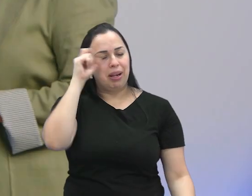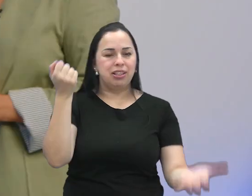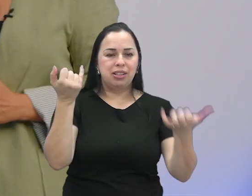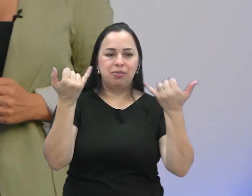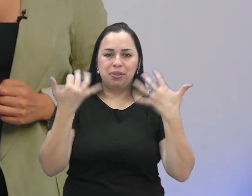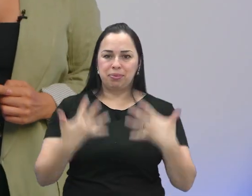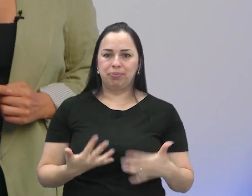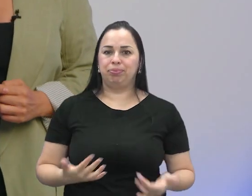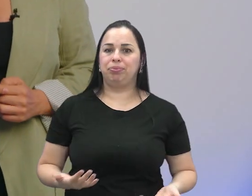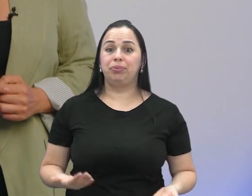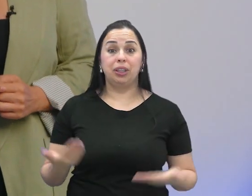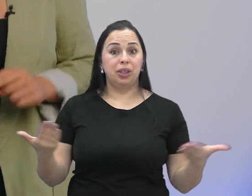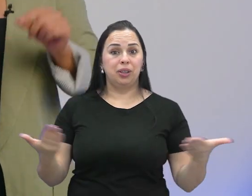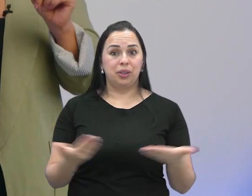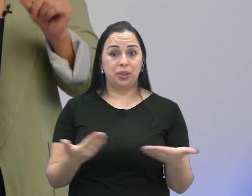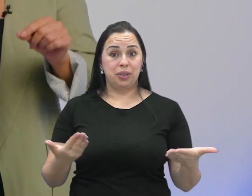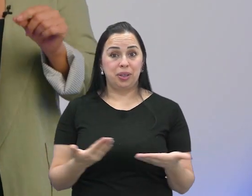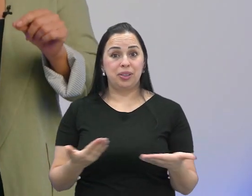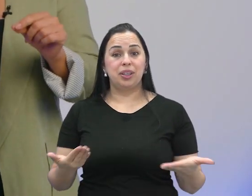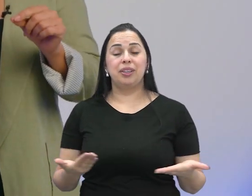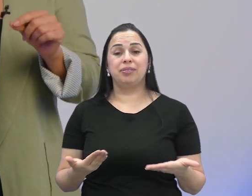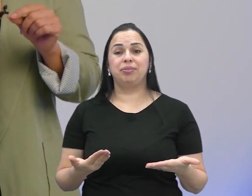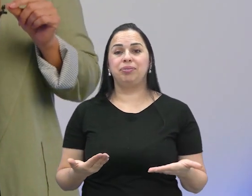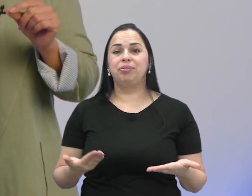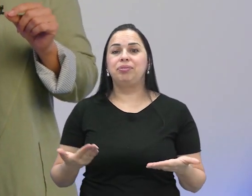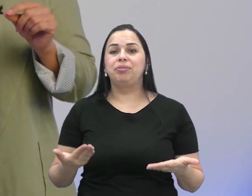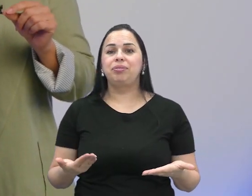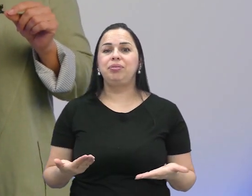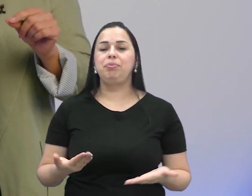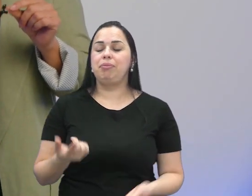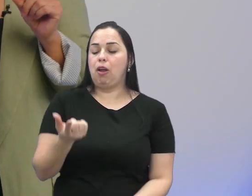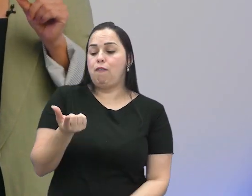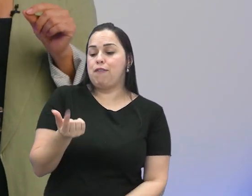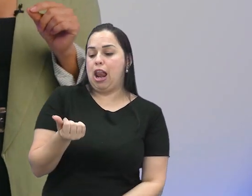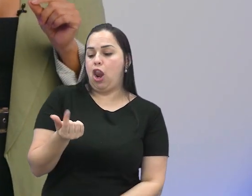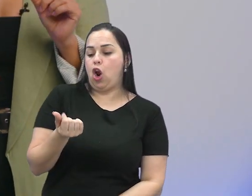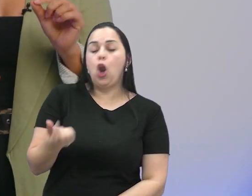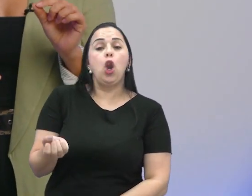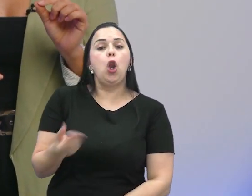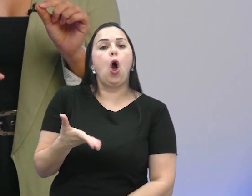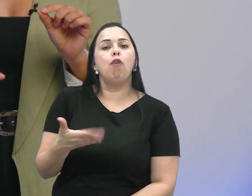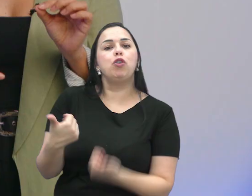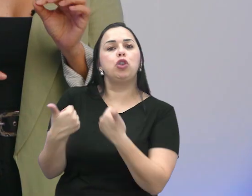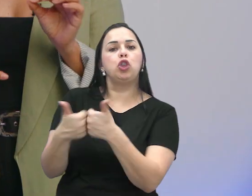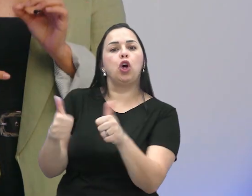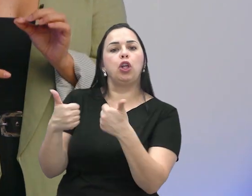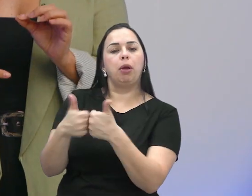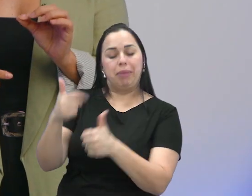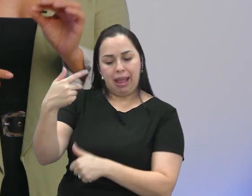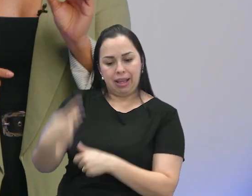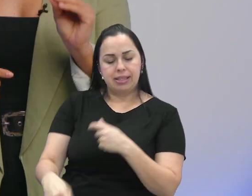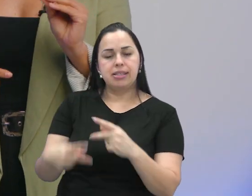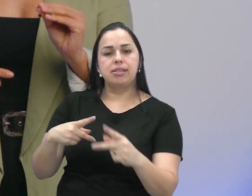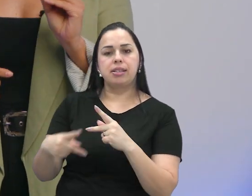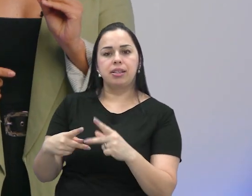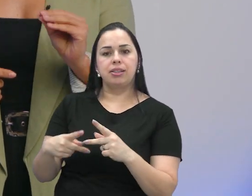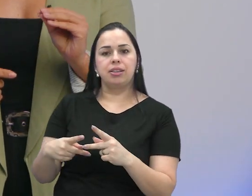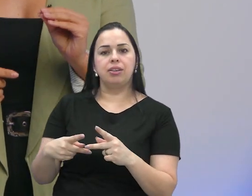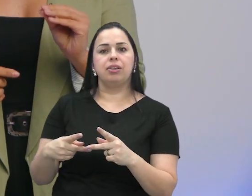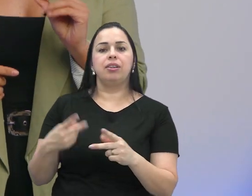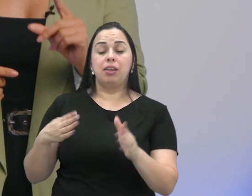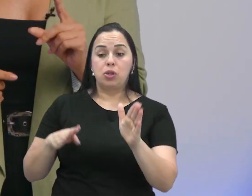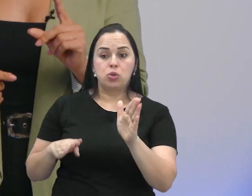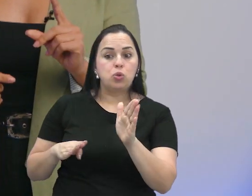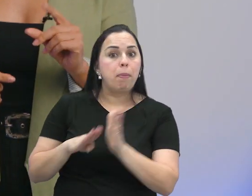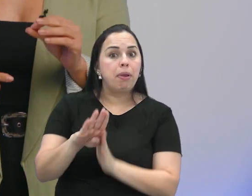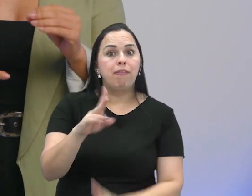pelas informações. E a partir de hoje passa a valer o novo valor da tarifa do transporte público de São José.